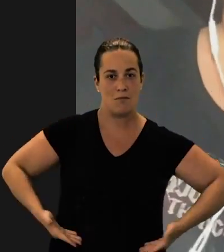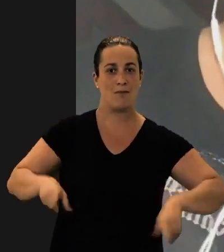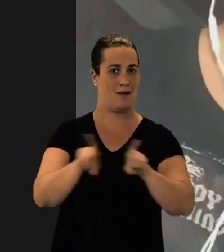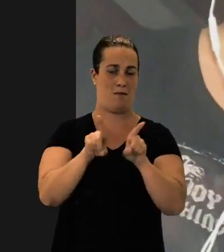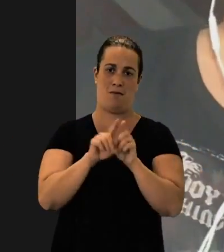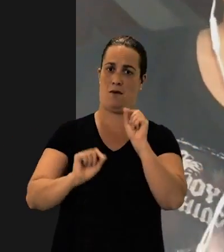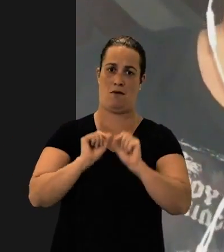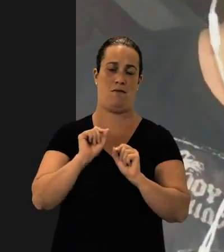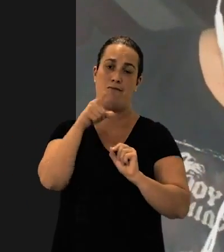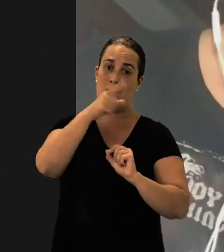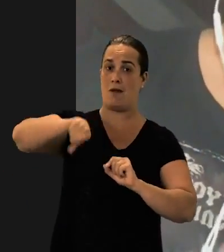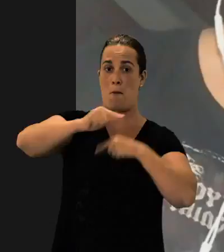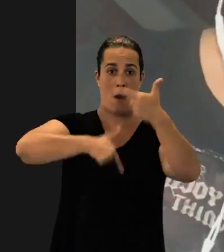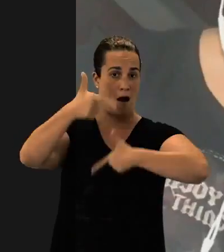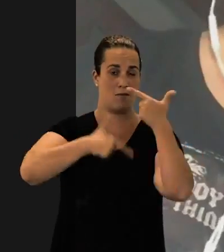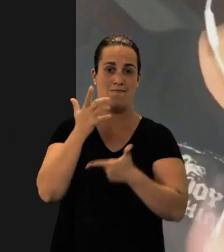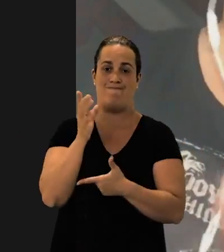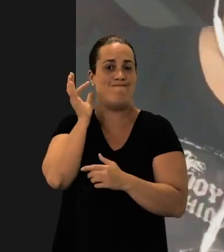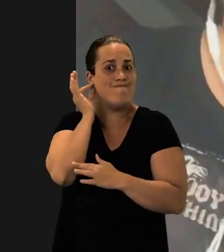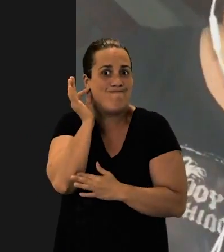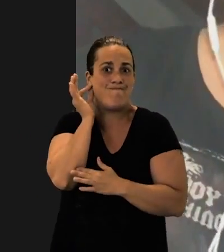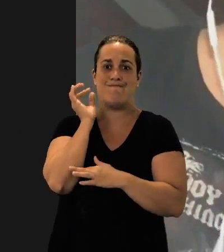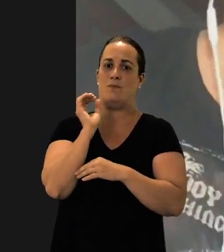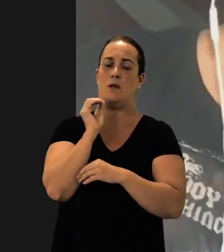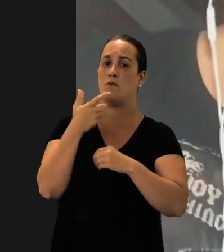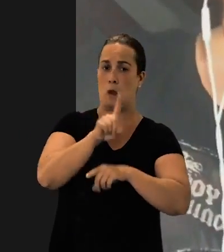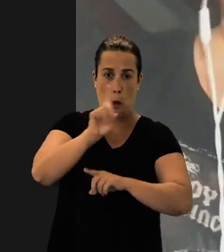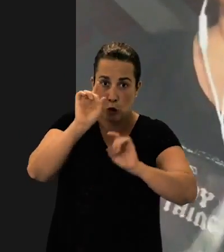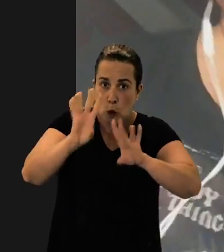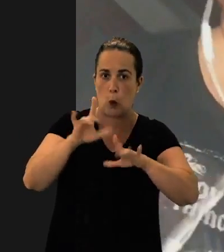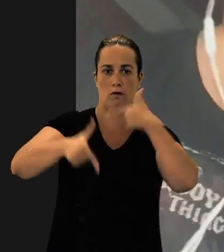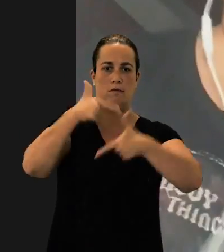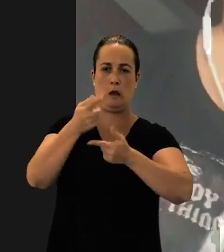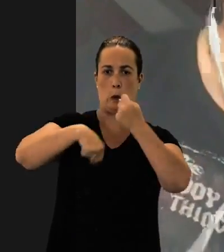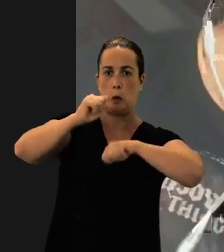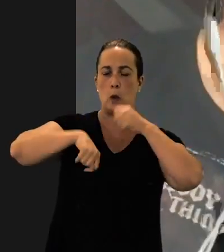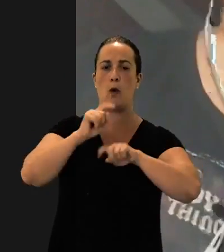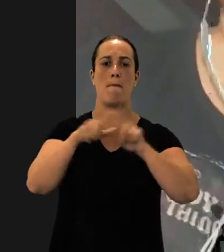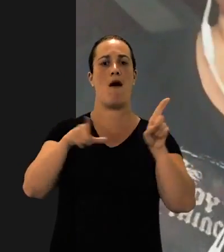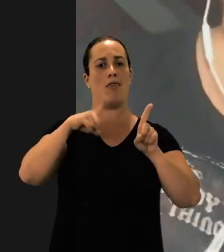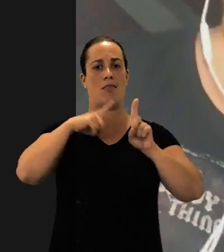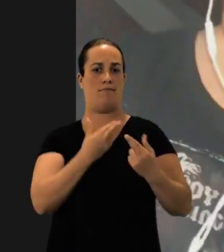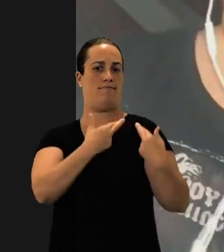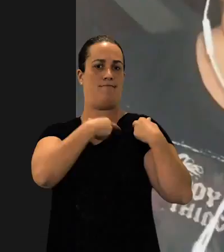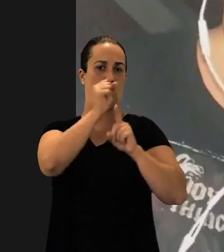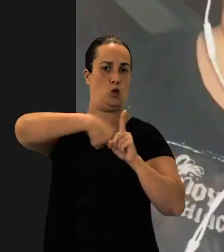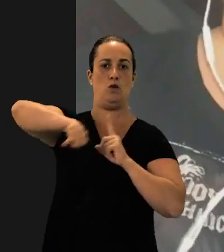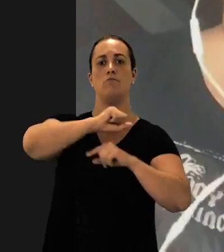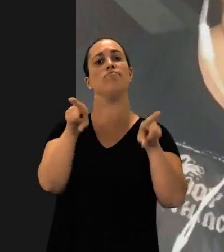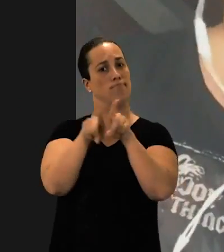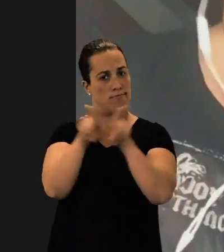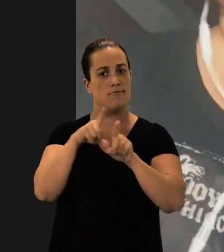fantástico, é um trabalho, não só, como eu falei, ele não é somente um negócio, e sim é um trabalho social, é um trabalho de responsabilidade social, é um trabalho